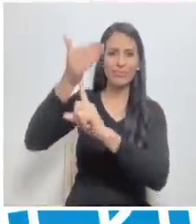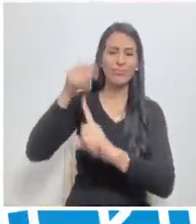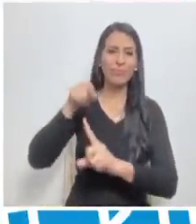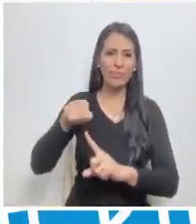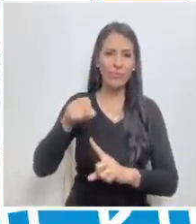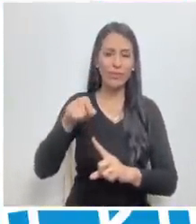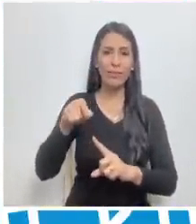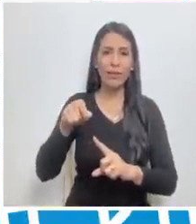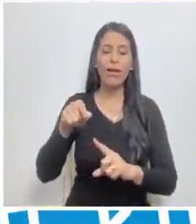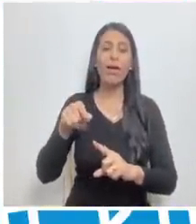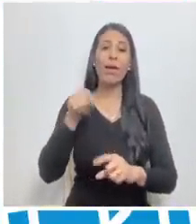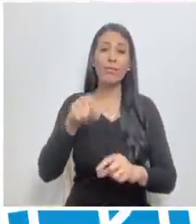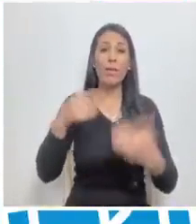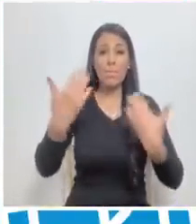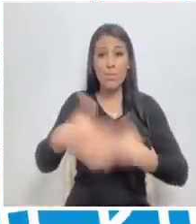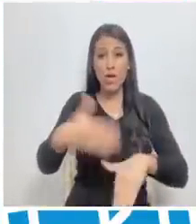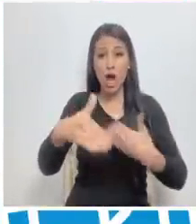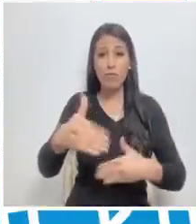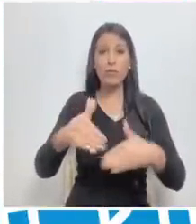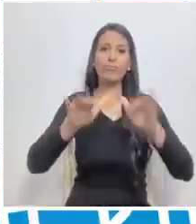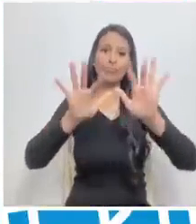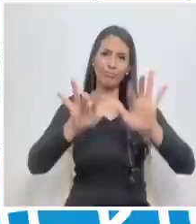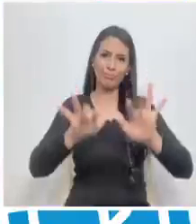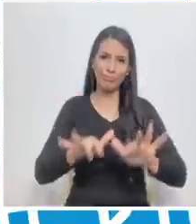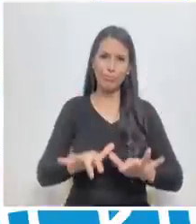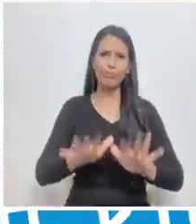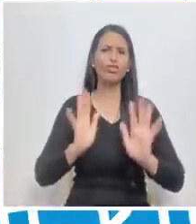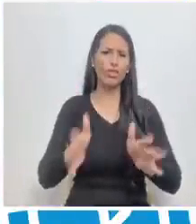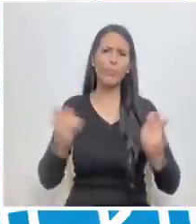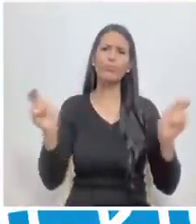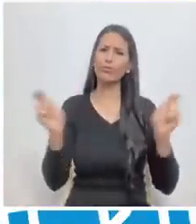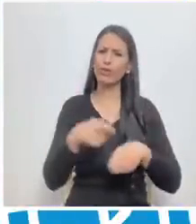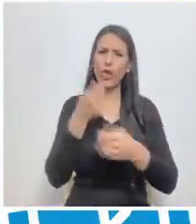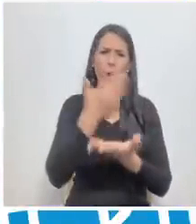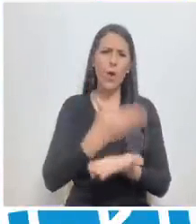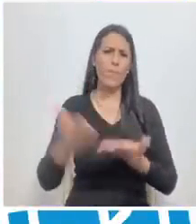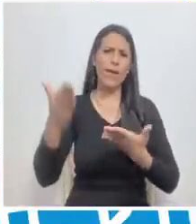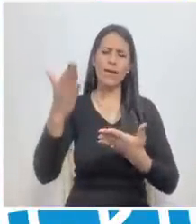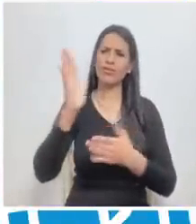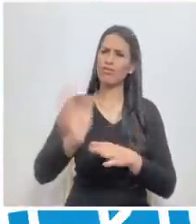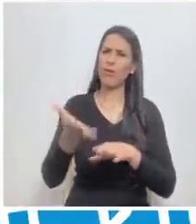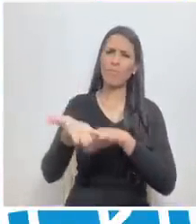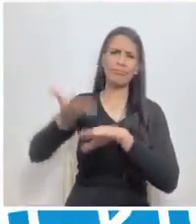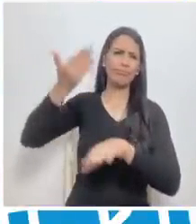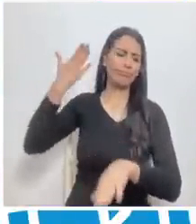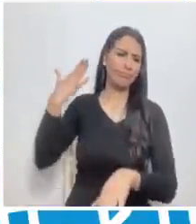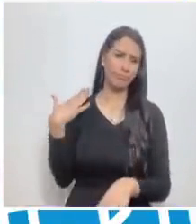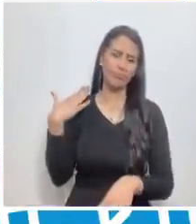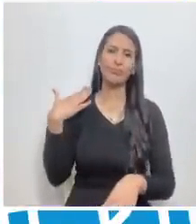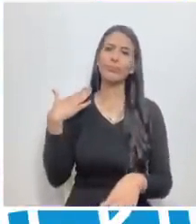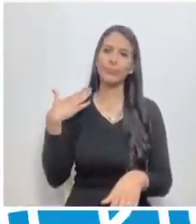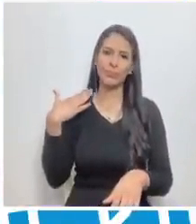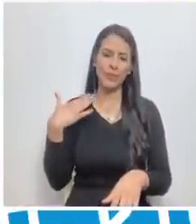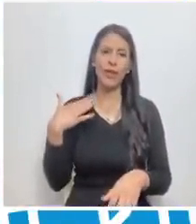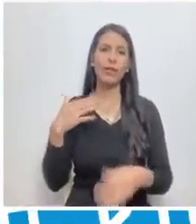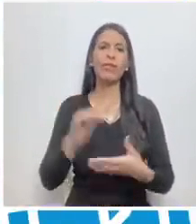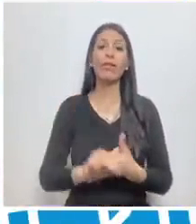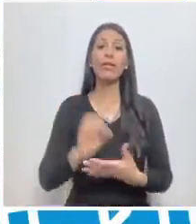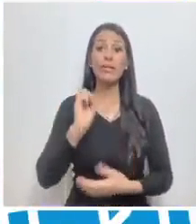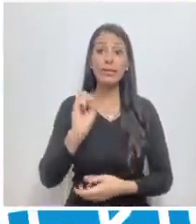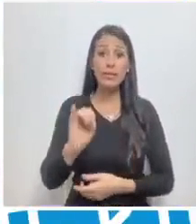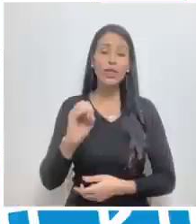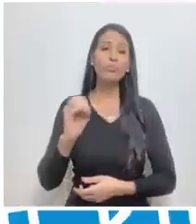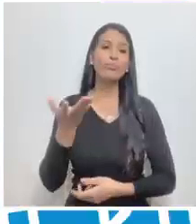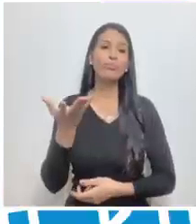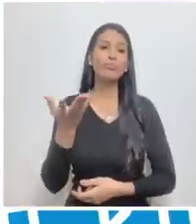sido introduzida no âmbito do SAEB há mais tempo, ainda que fosse como pesquisa, né? Se tivéssemos vindo, por exemplo,